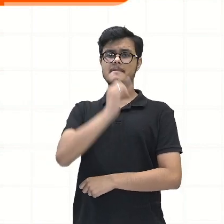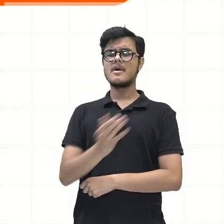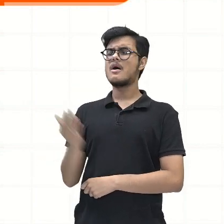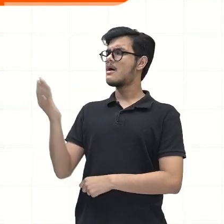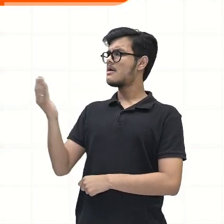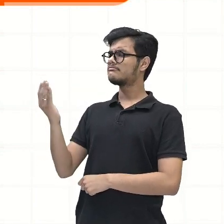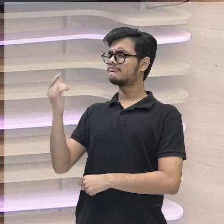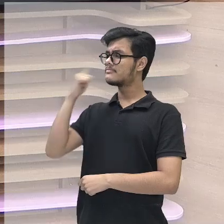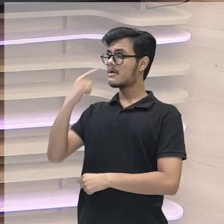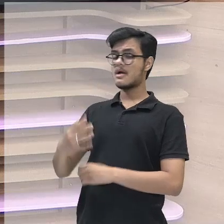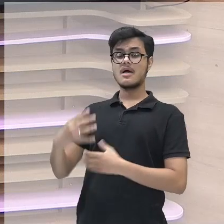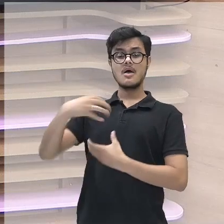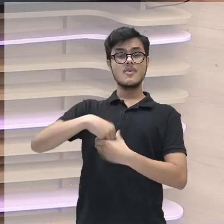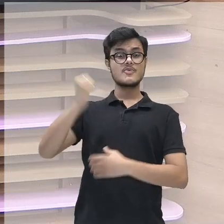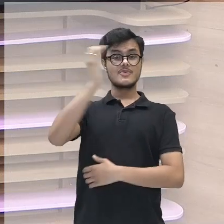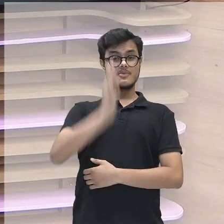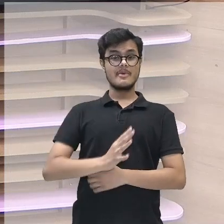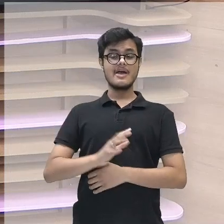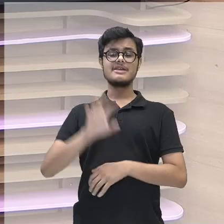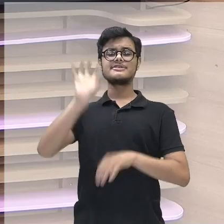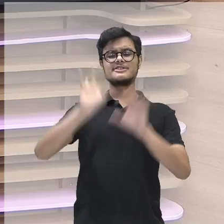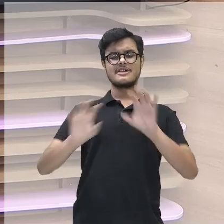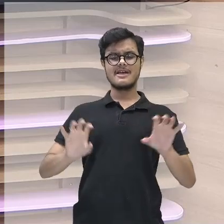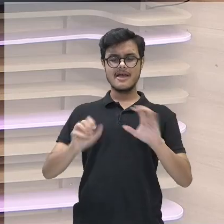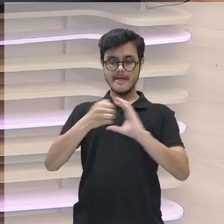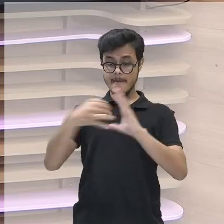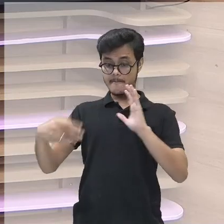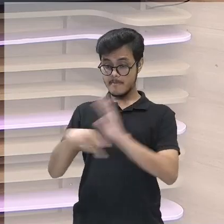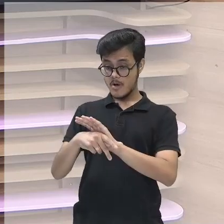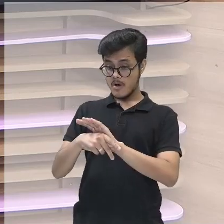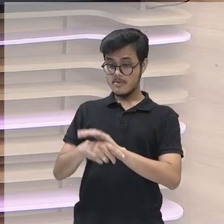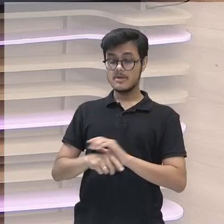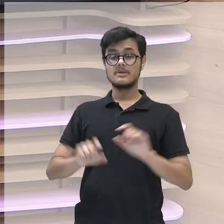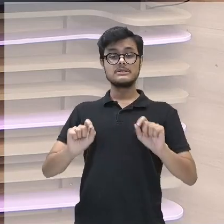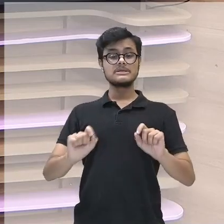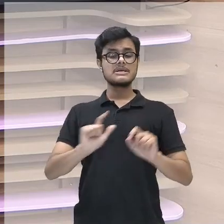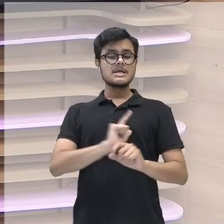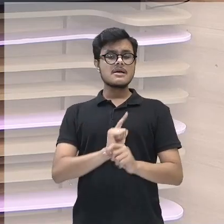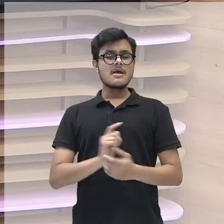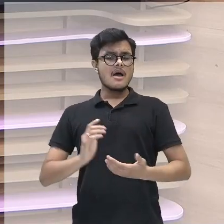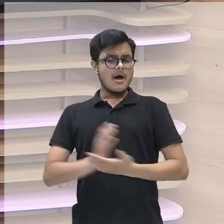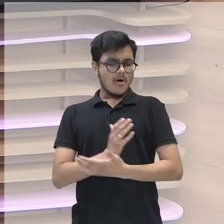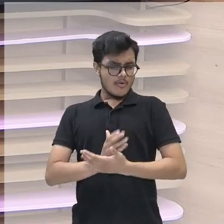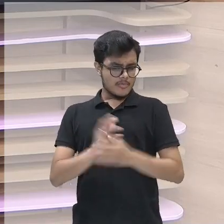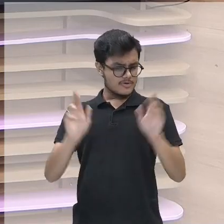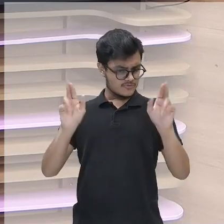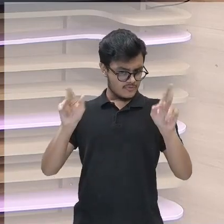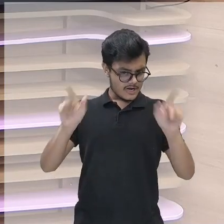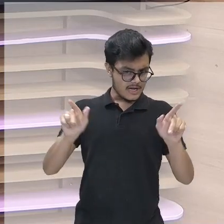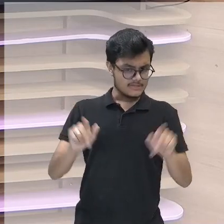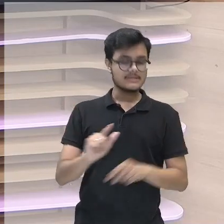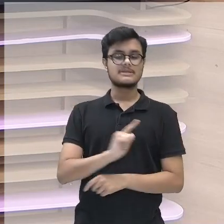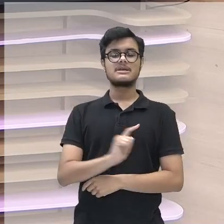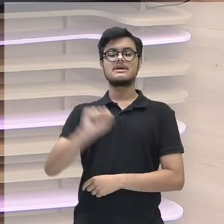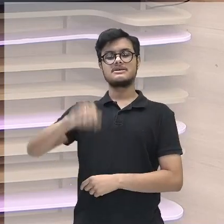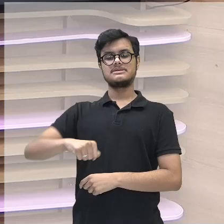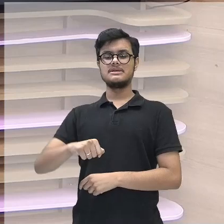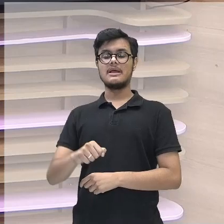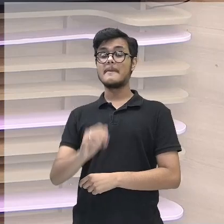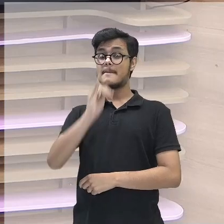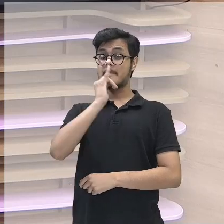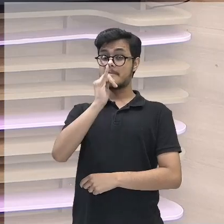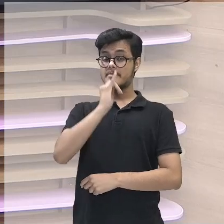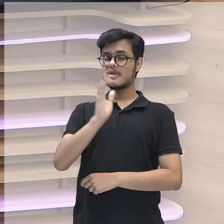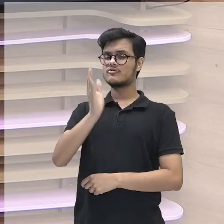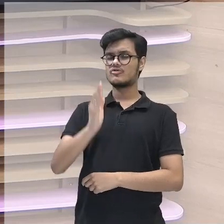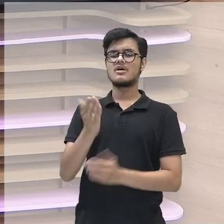dentro dessa regionalização, dentro dessa classificação, a gente tem algumas diferenças, né? Que a gente observou